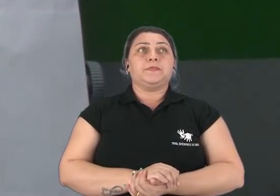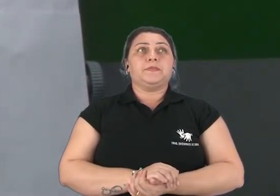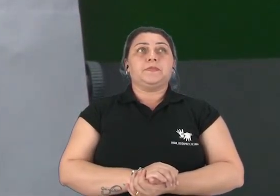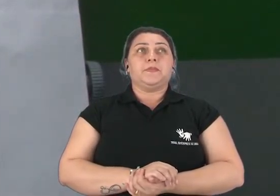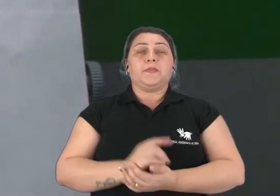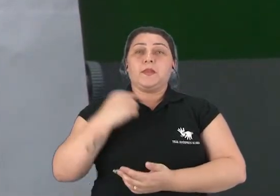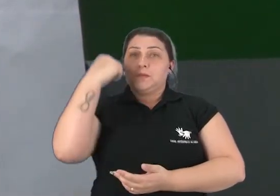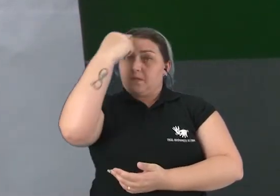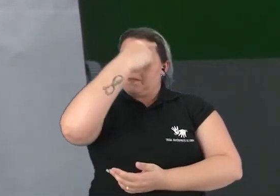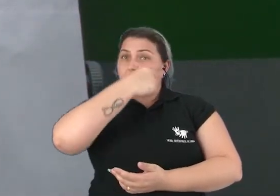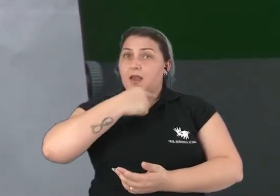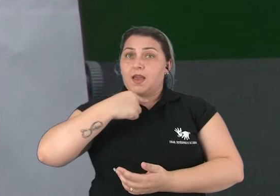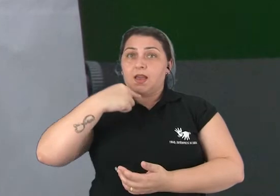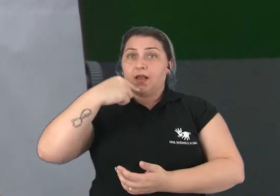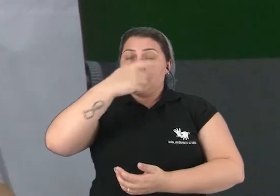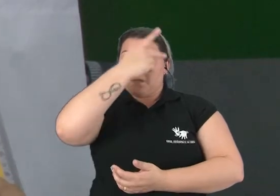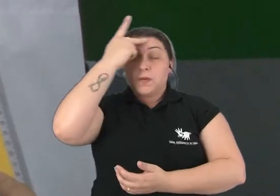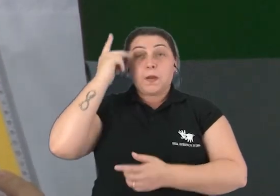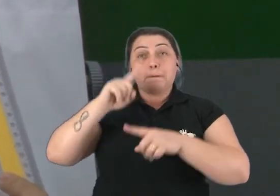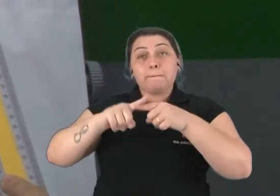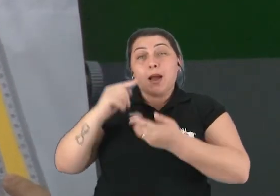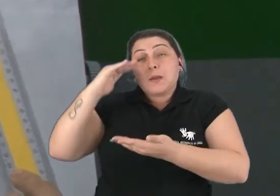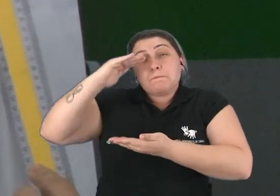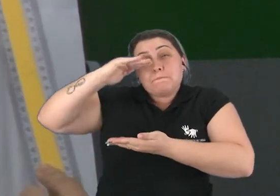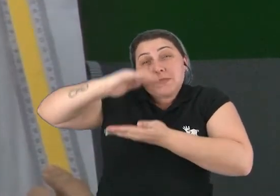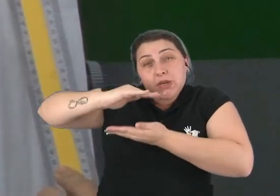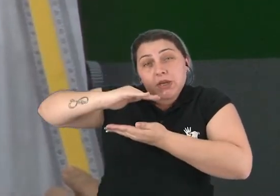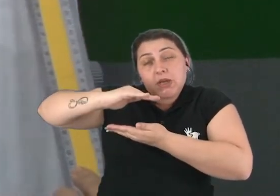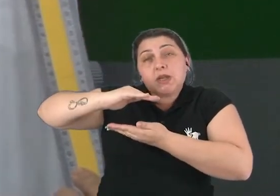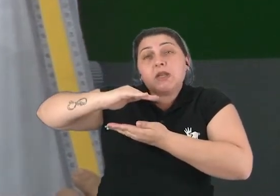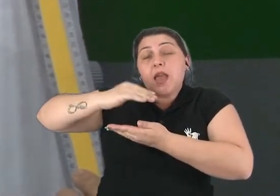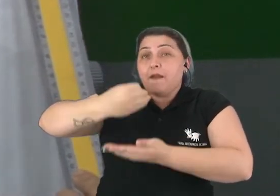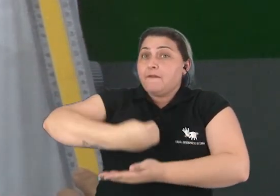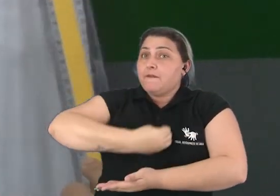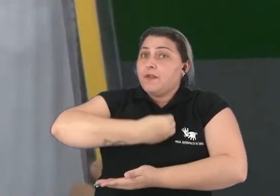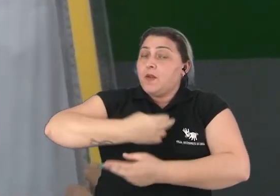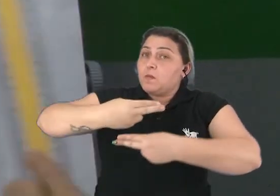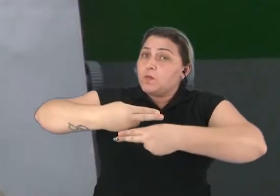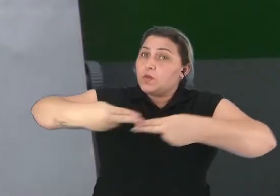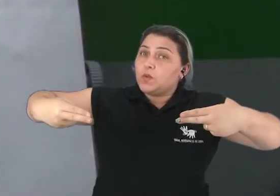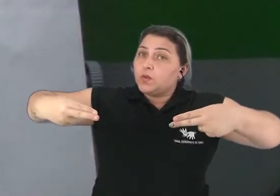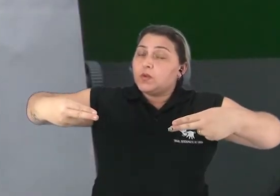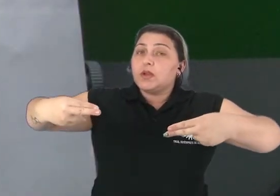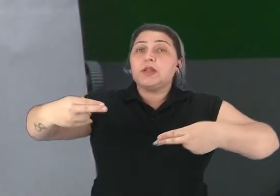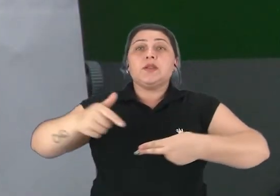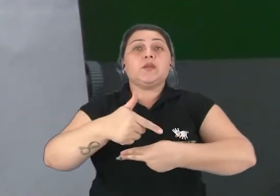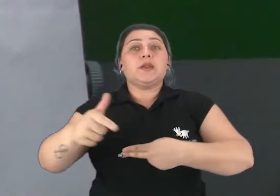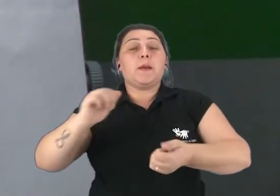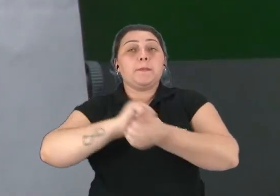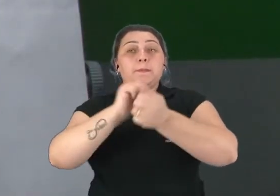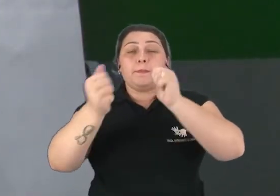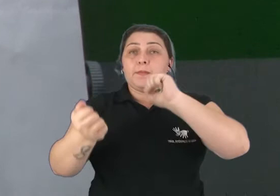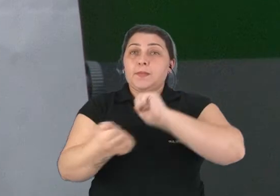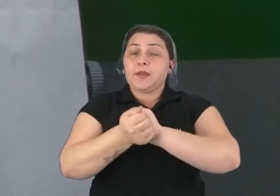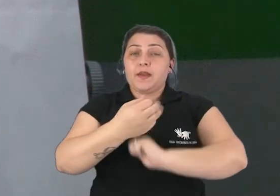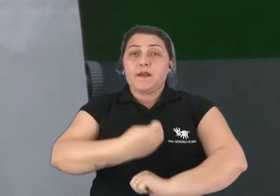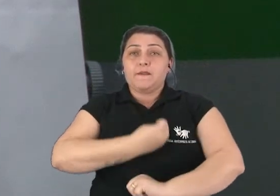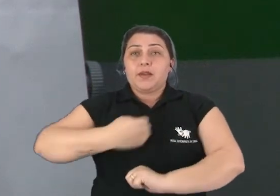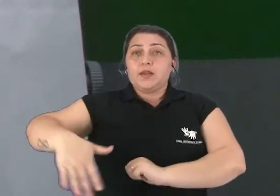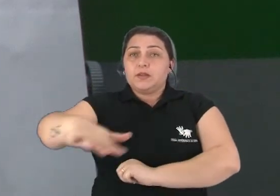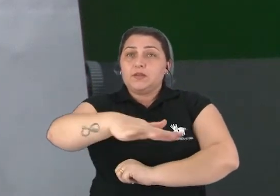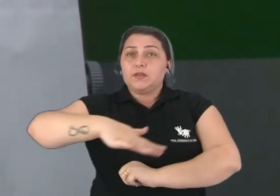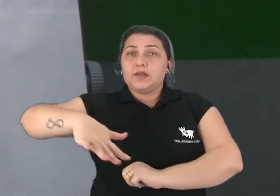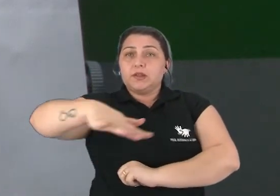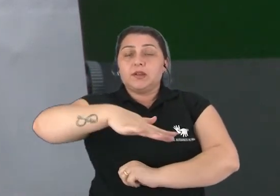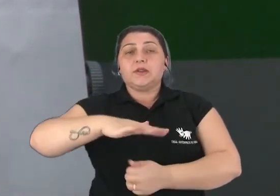Eles têm aparência humana, mas são muito pequenos e vivem nus. Não estão adaptados à vida em